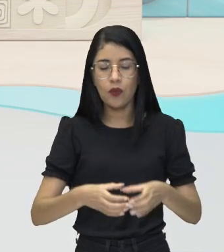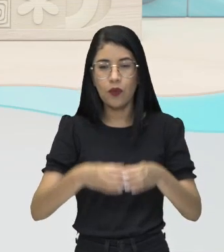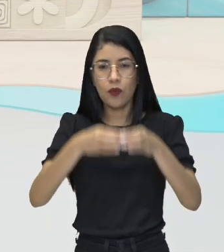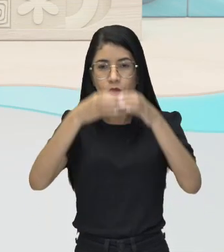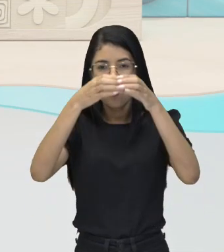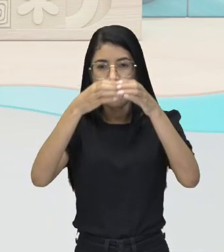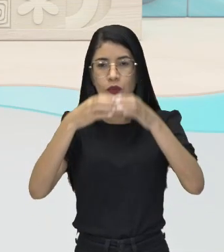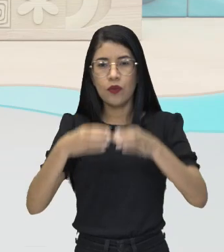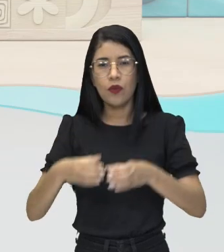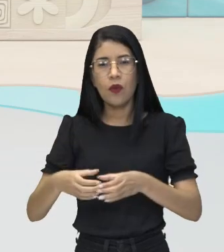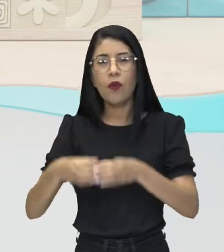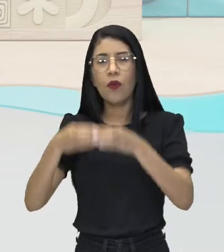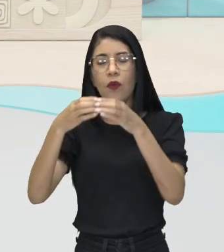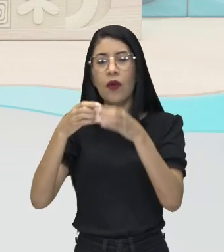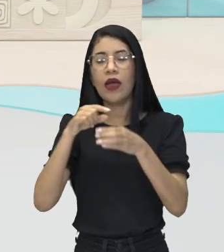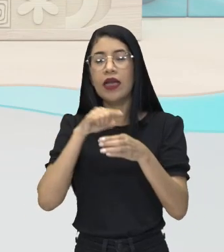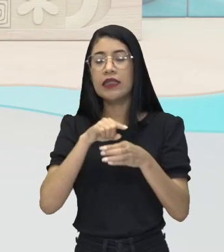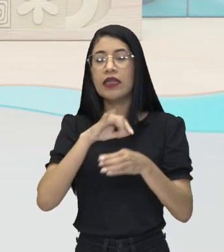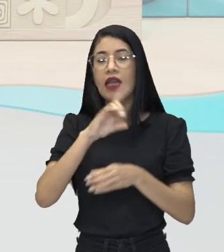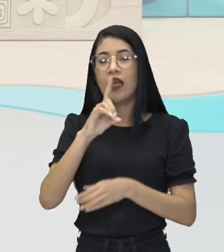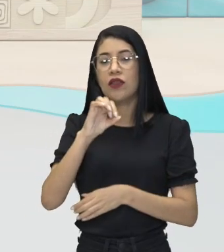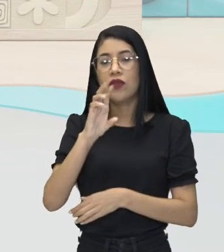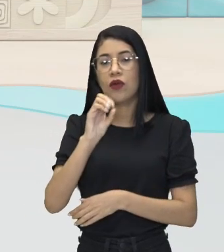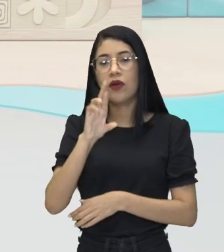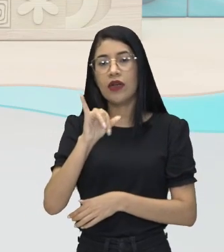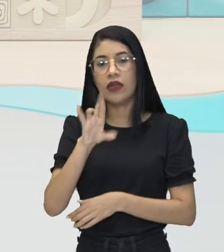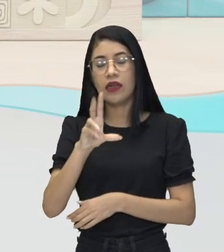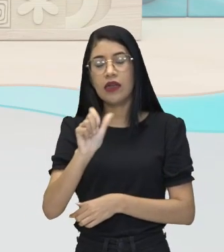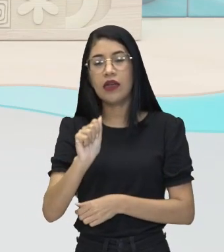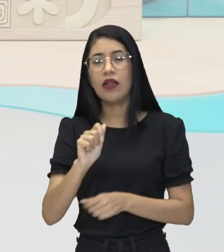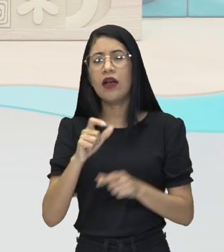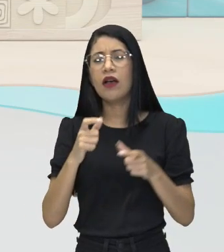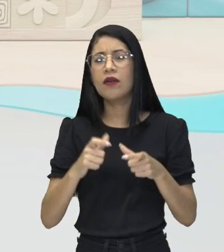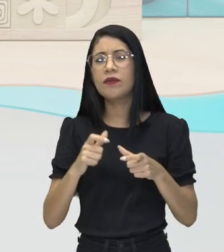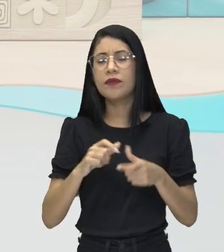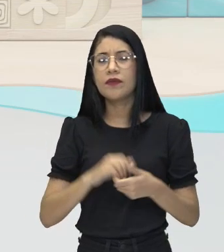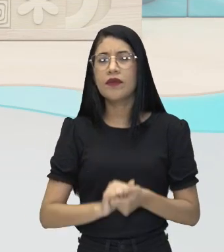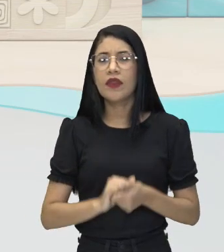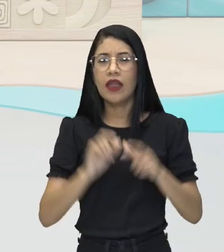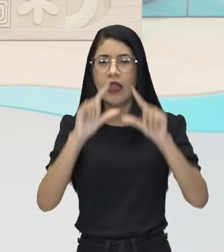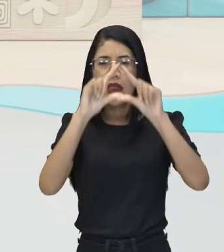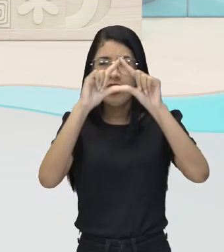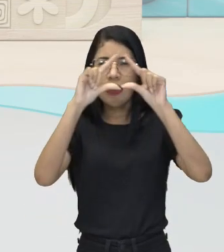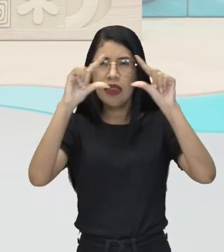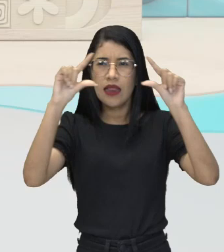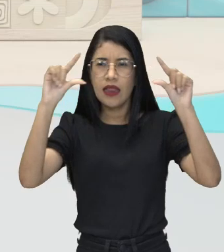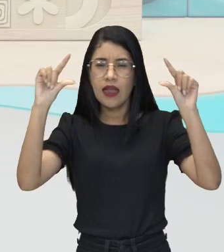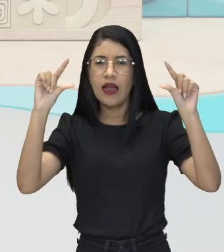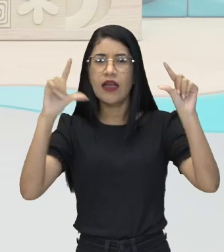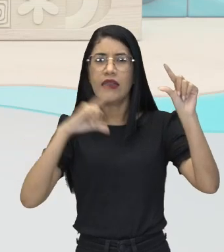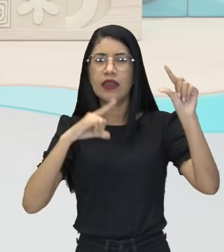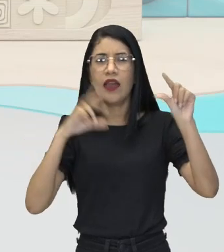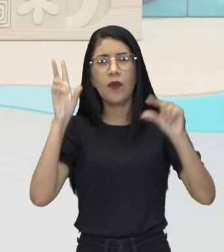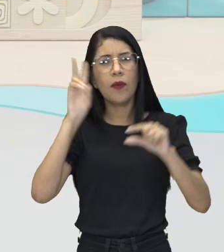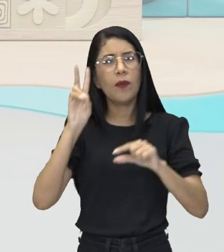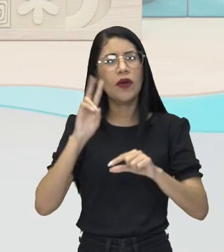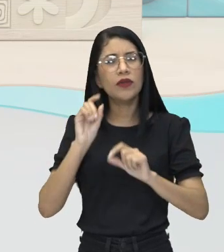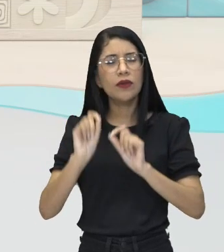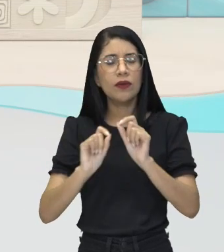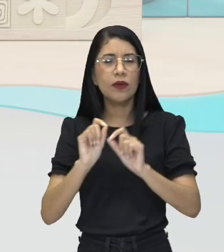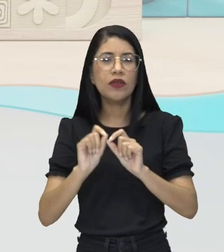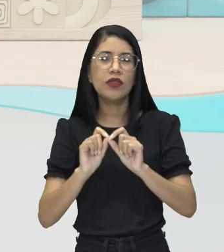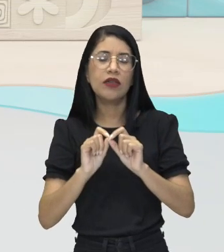nós temos a ordem dórica, aonde lá no frontão existe uma narrativa, geralmente é feita em